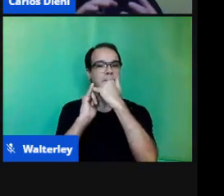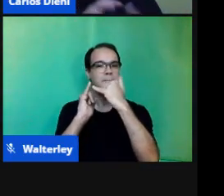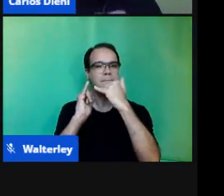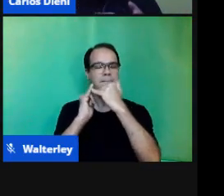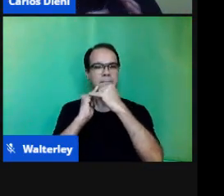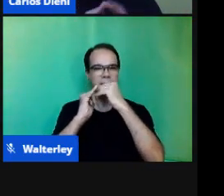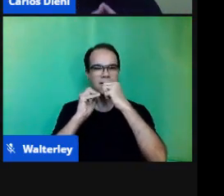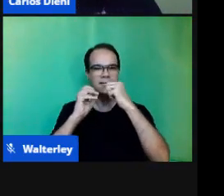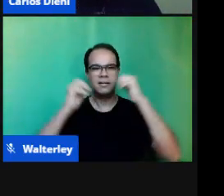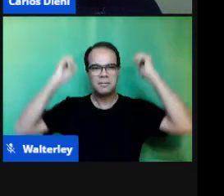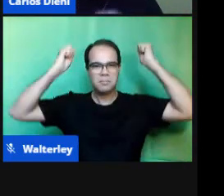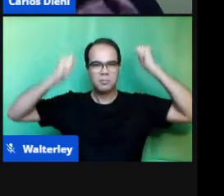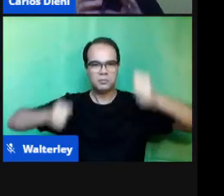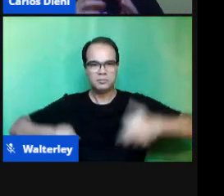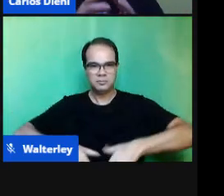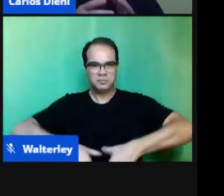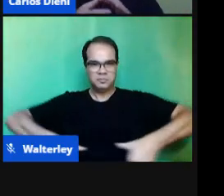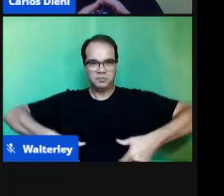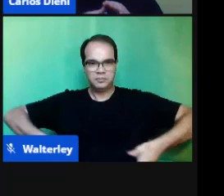eles mixaram